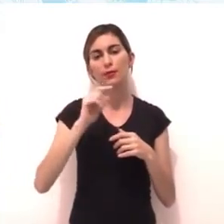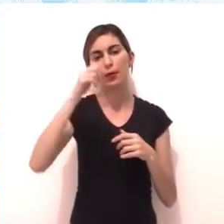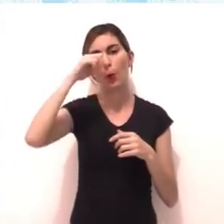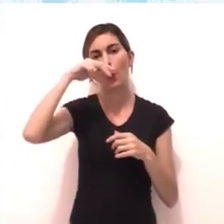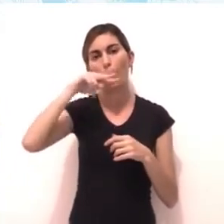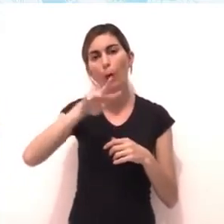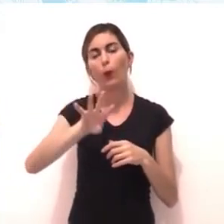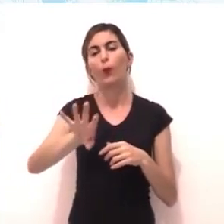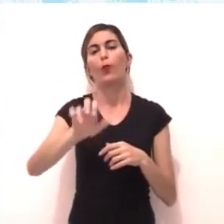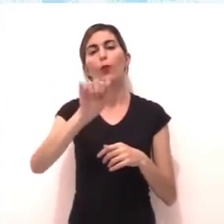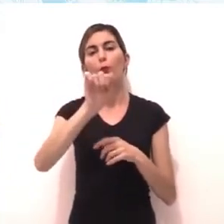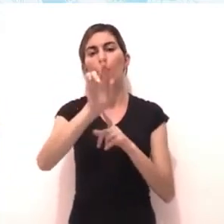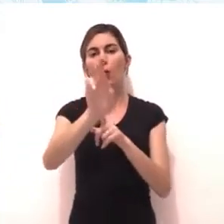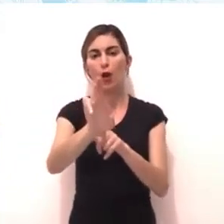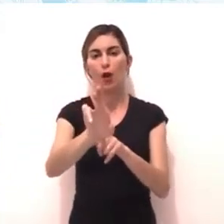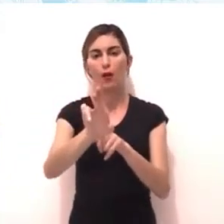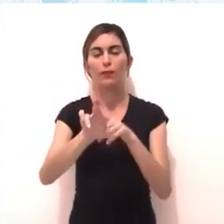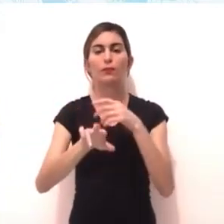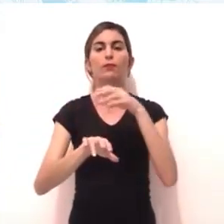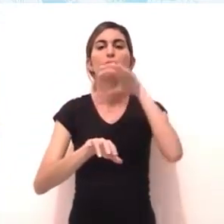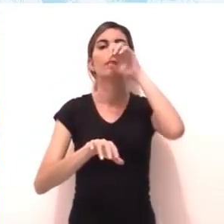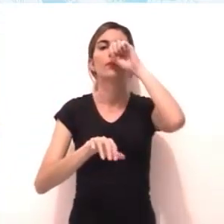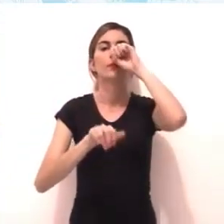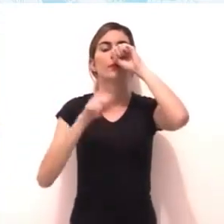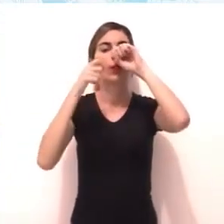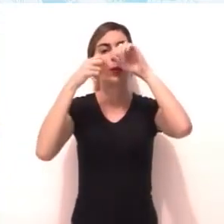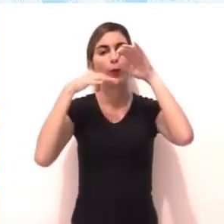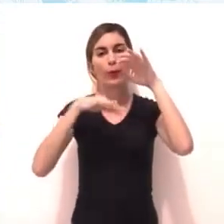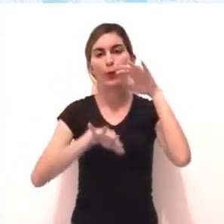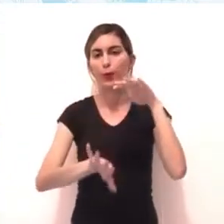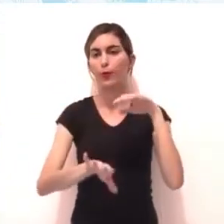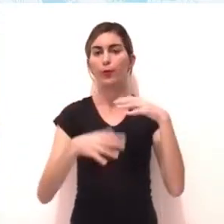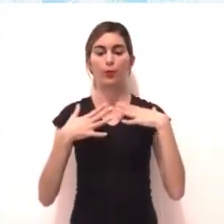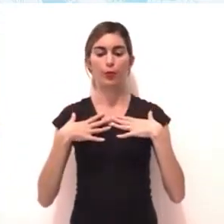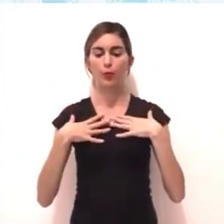saída do ar dos pulmões. Então,